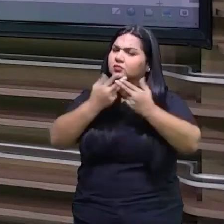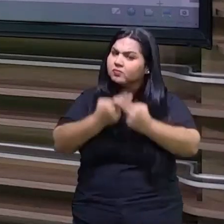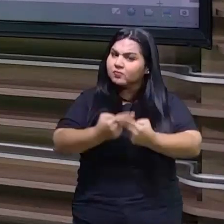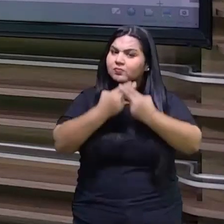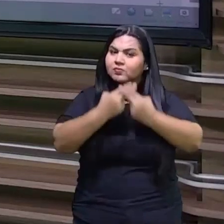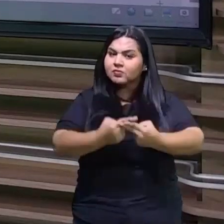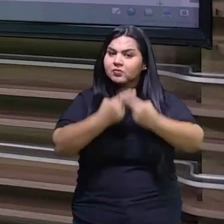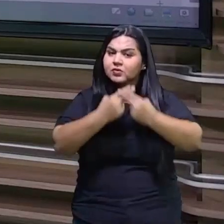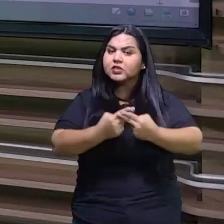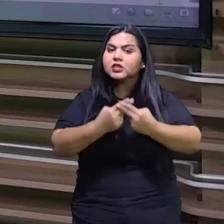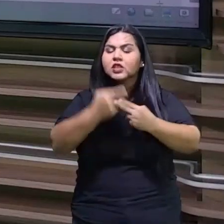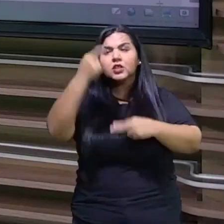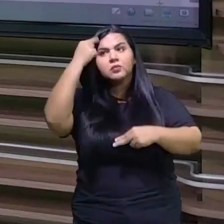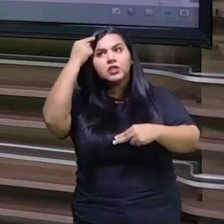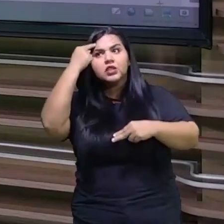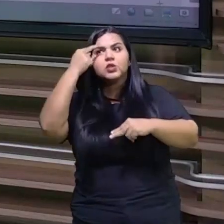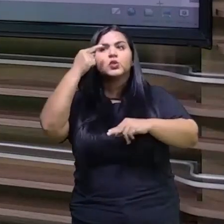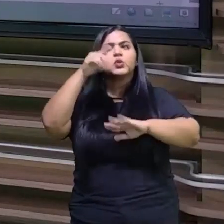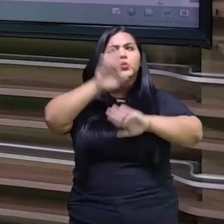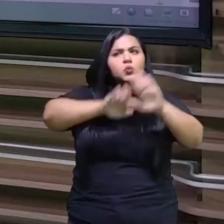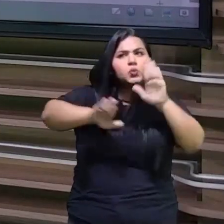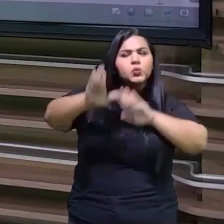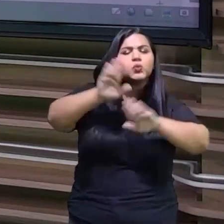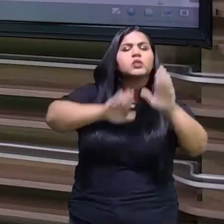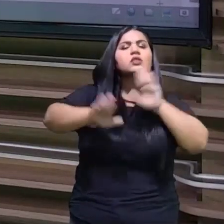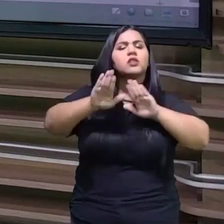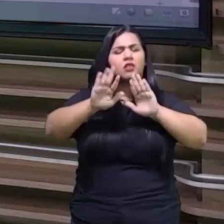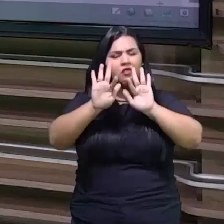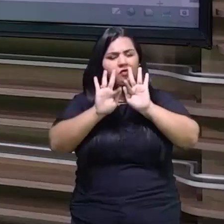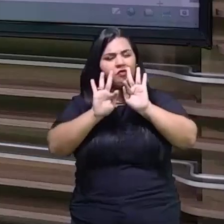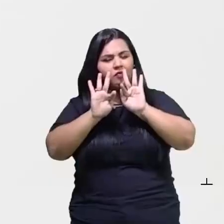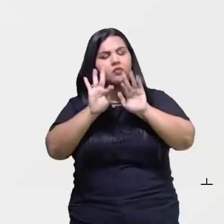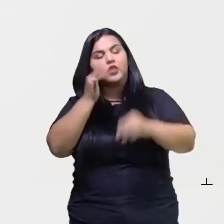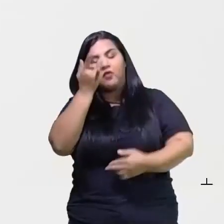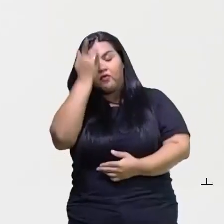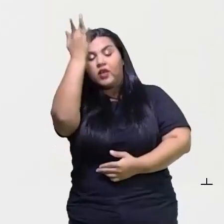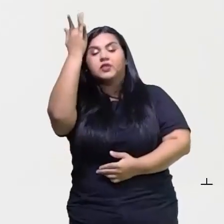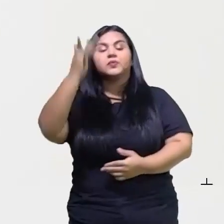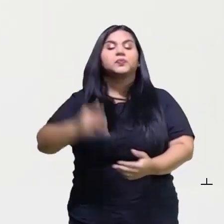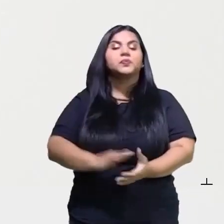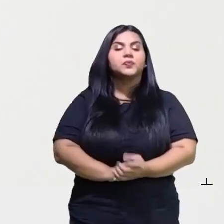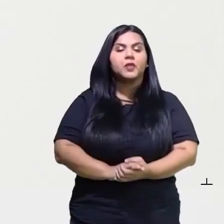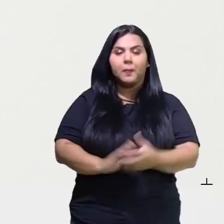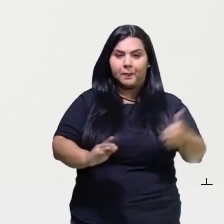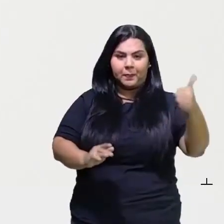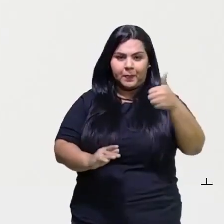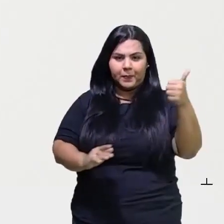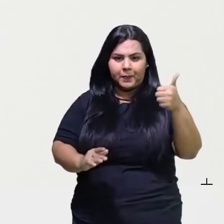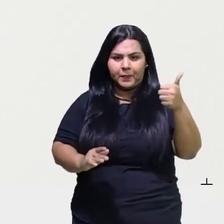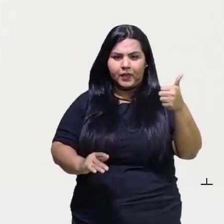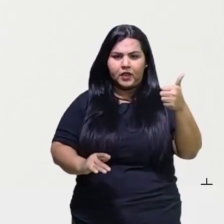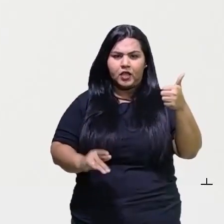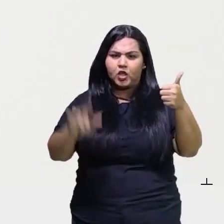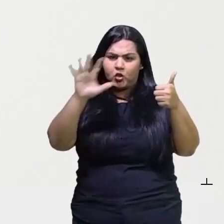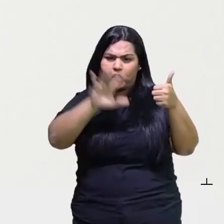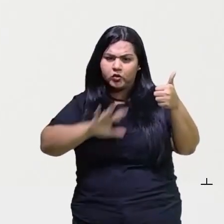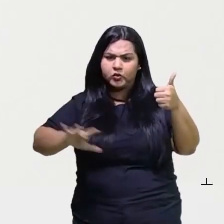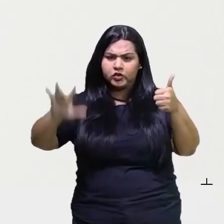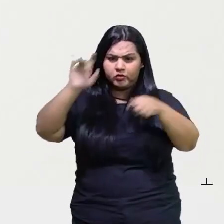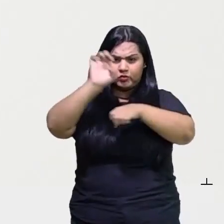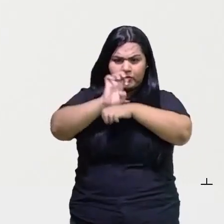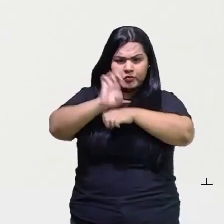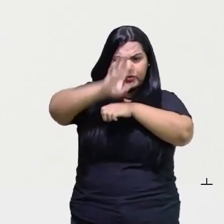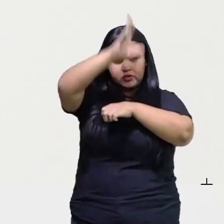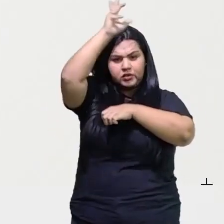paciência, pense com cuidado. As questões são fáceis. Olha a primeira questão na tela. O território do